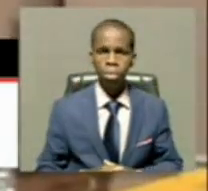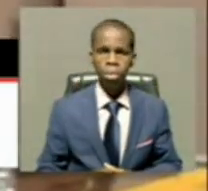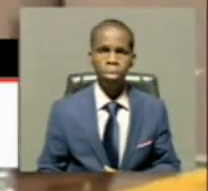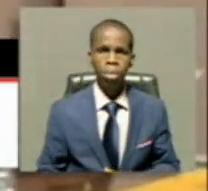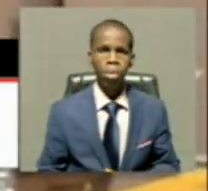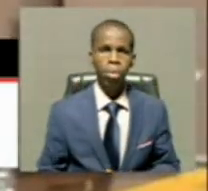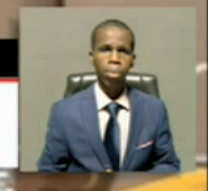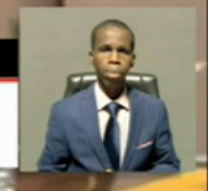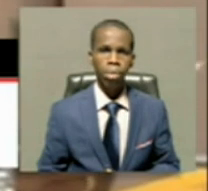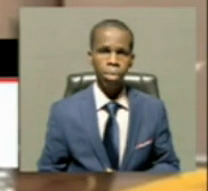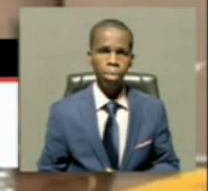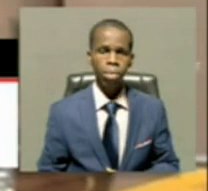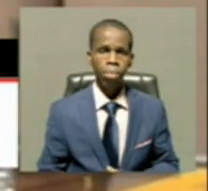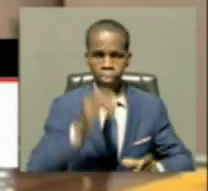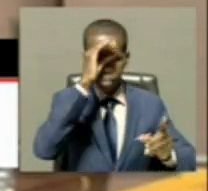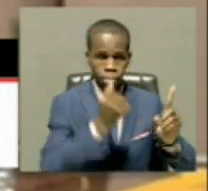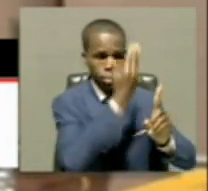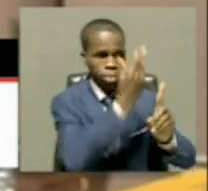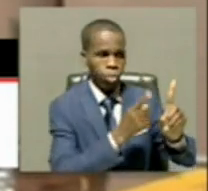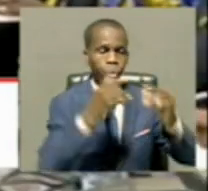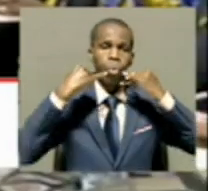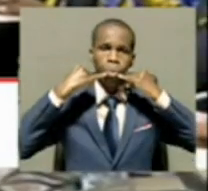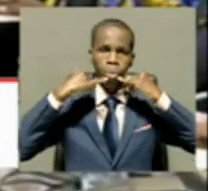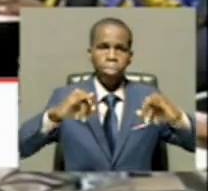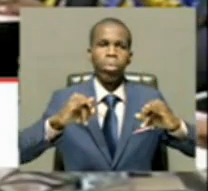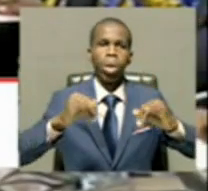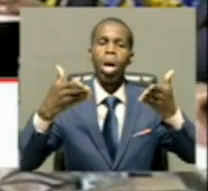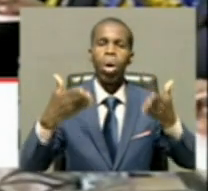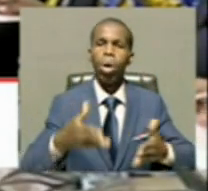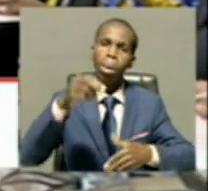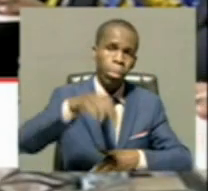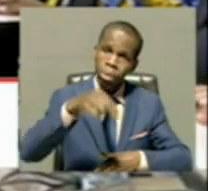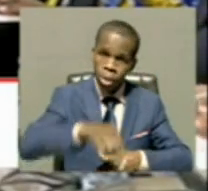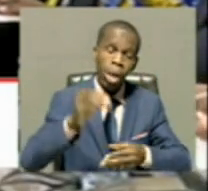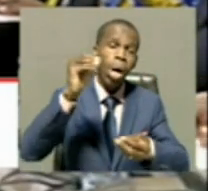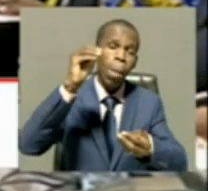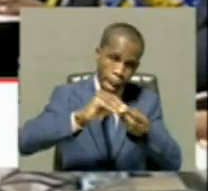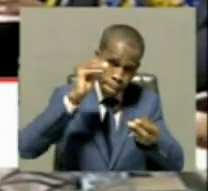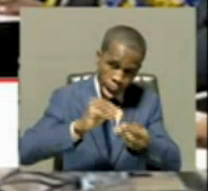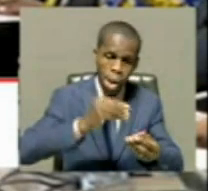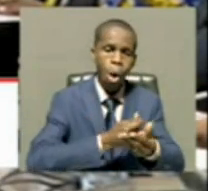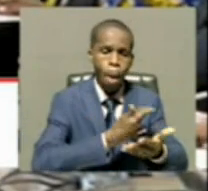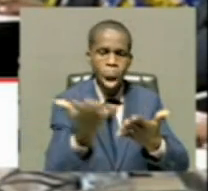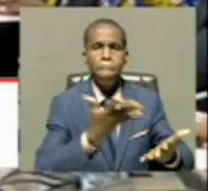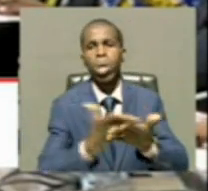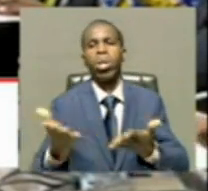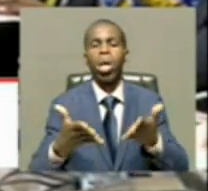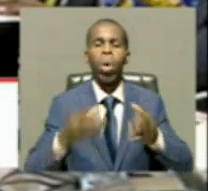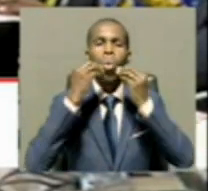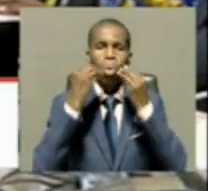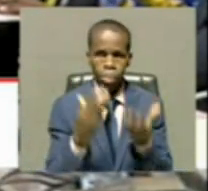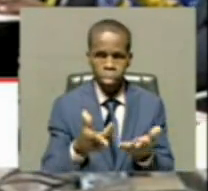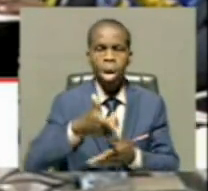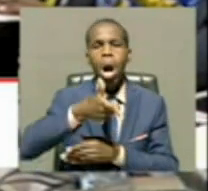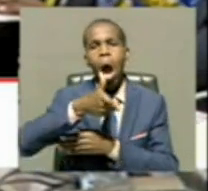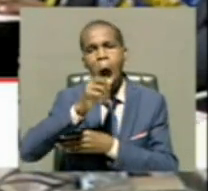Esta província já precisa de uma estação de tratamento de água. Enquanto não temos recursos financeiros para ir buscar